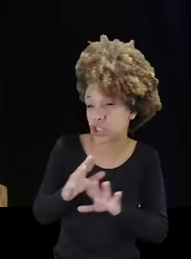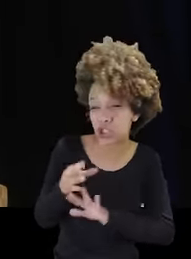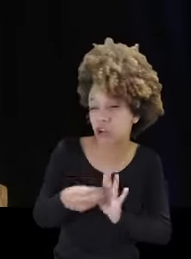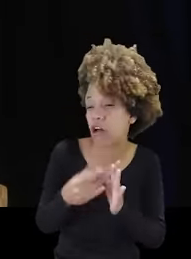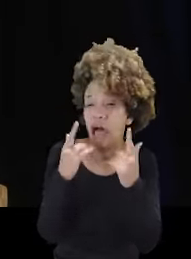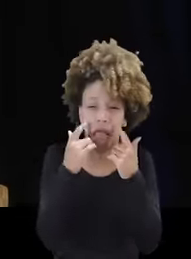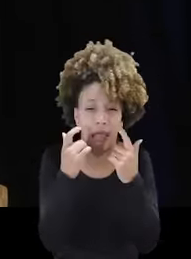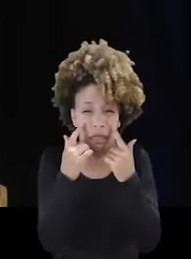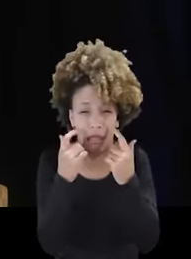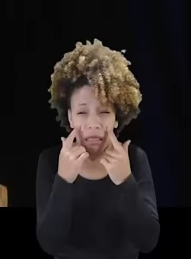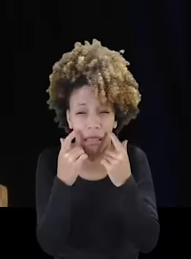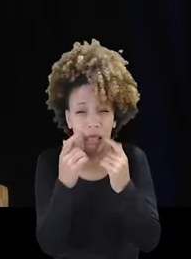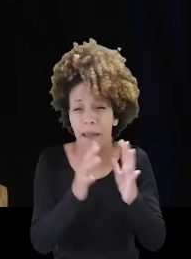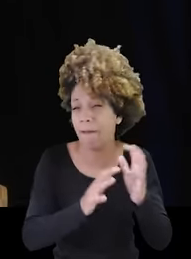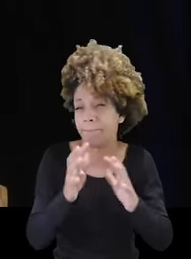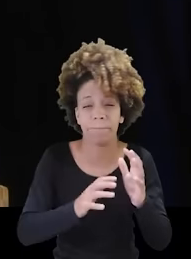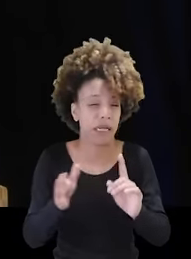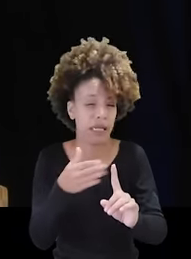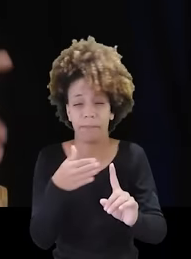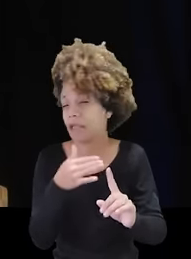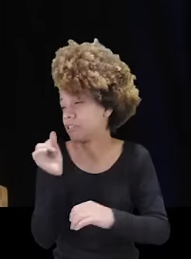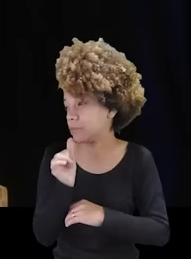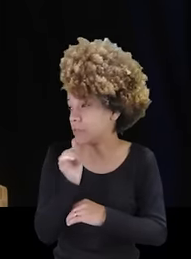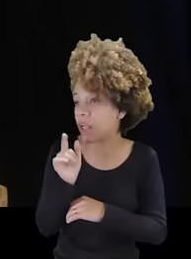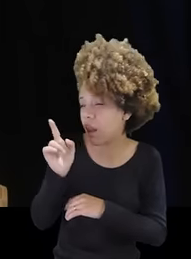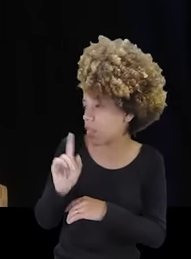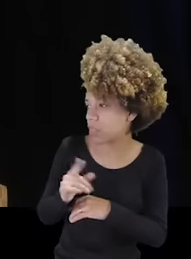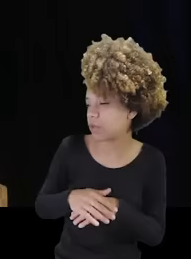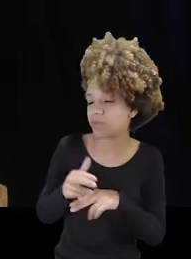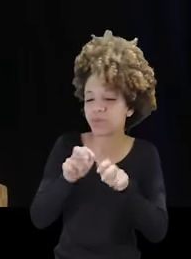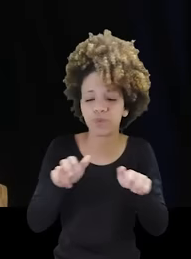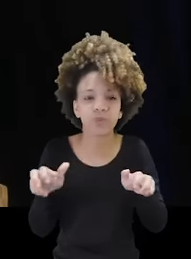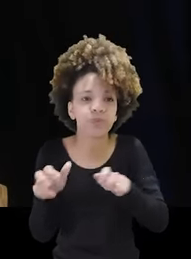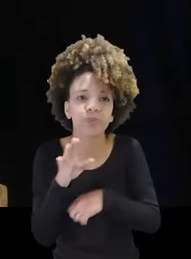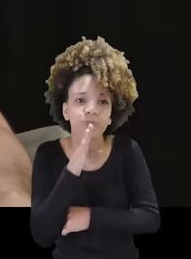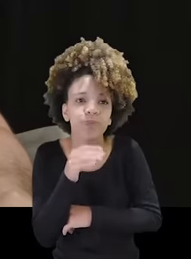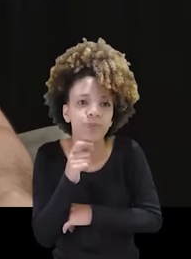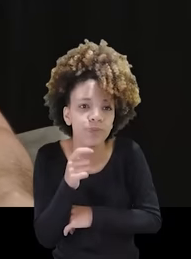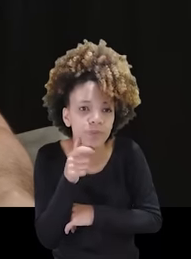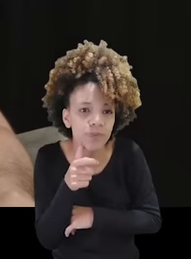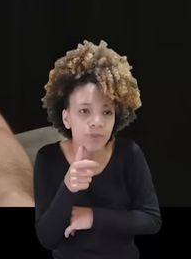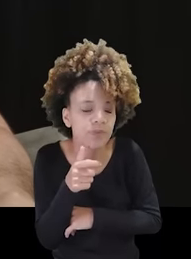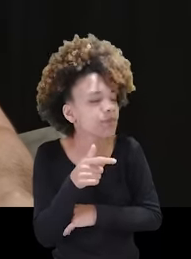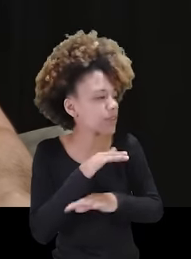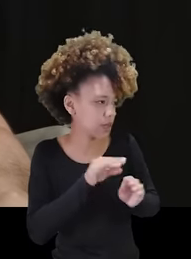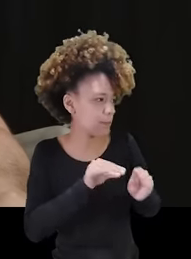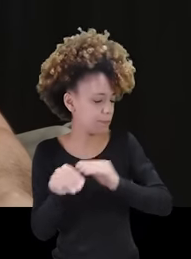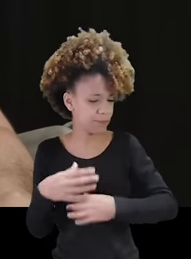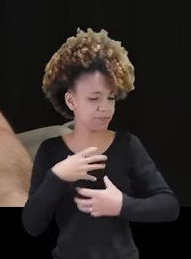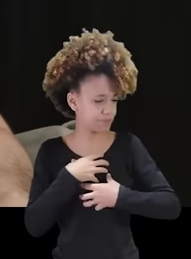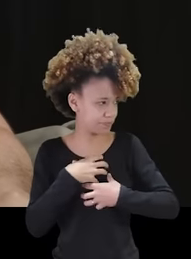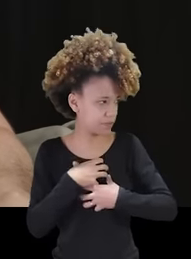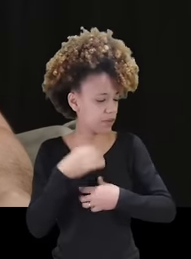a gente chora a gente se briga bate nas meninas não sei o que e lá não lá sentadas de